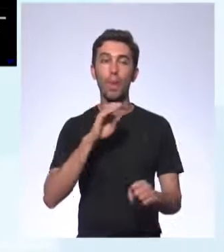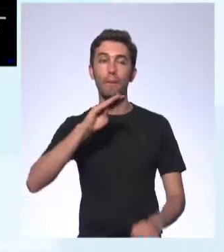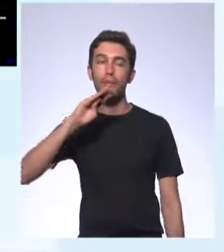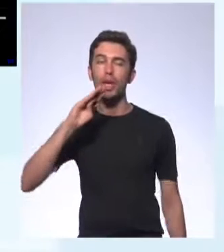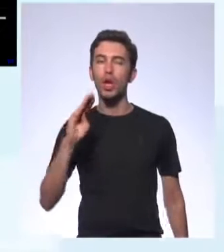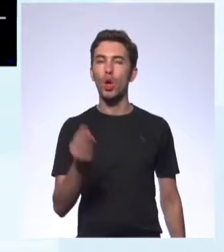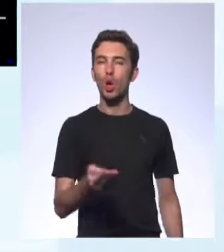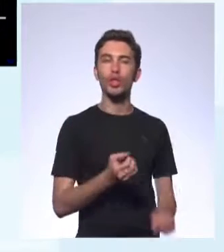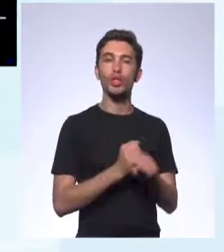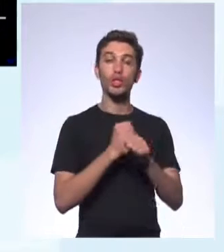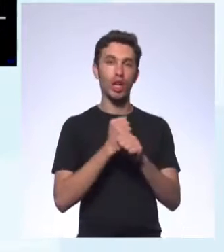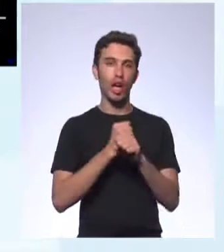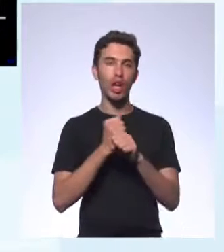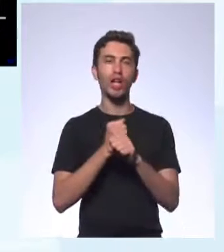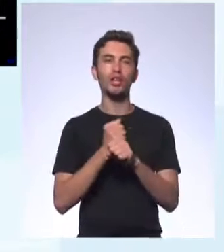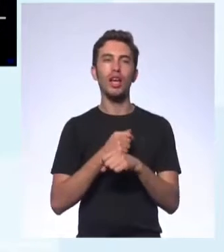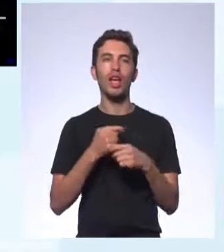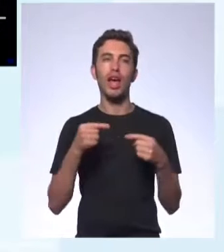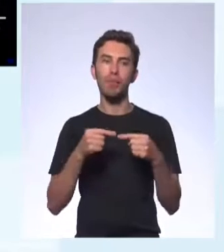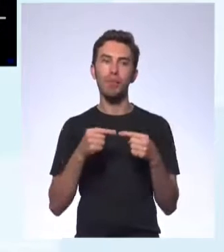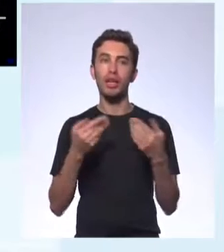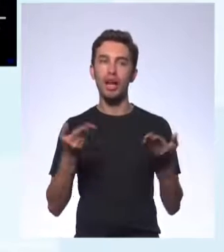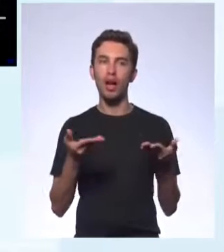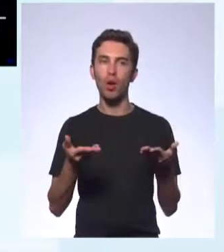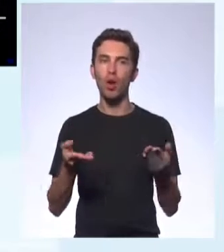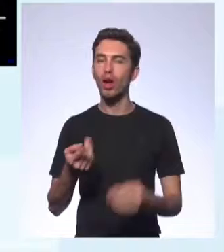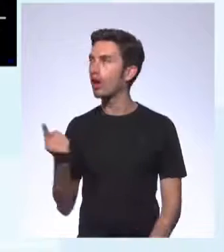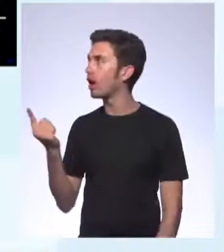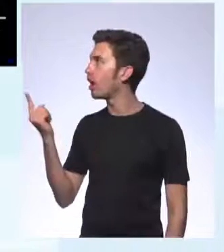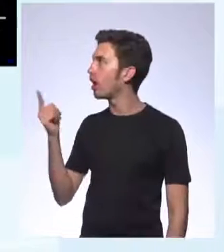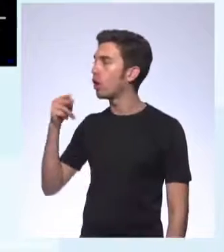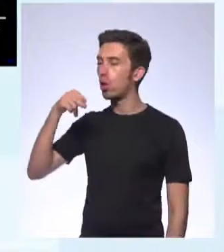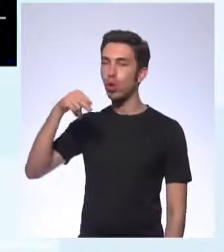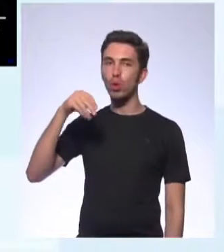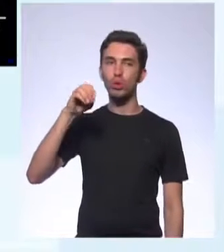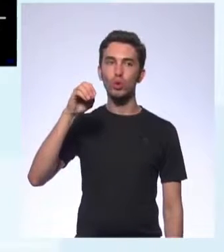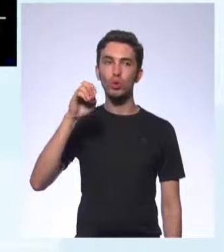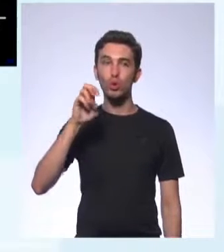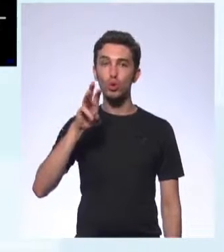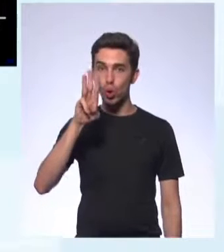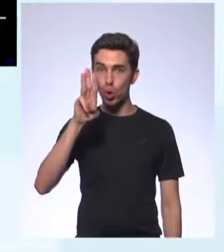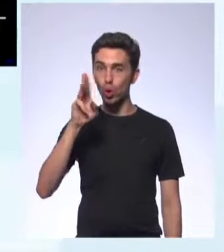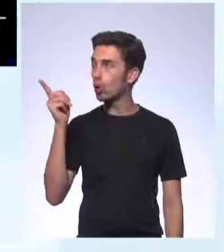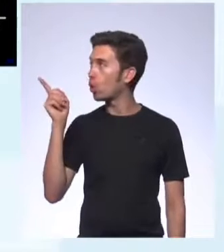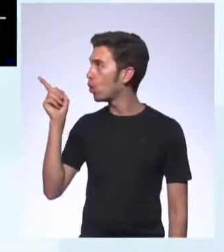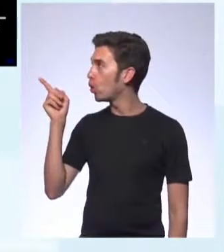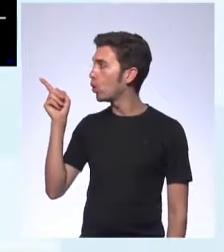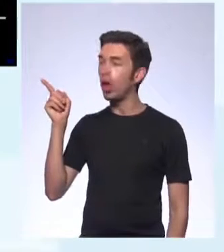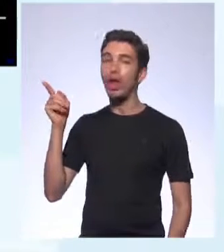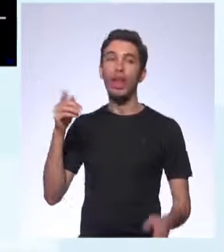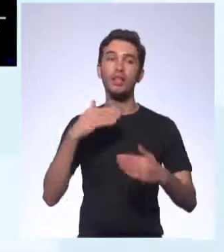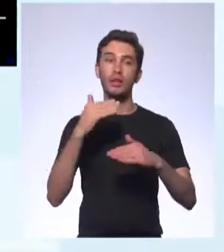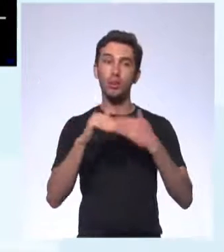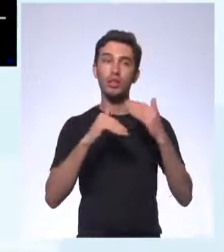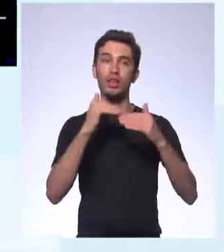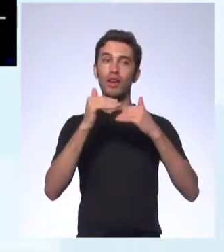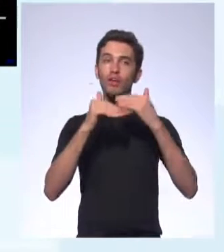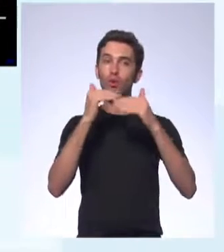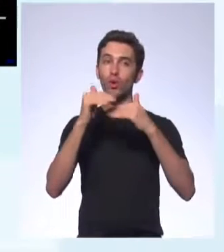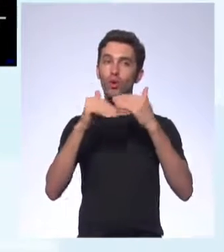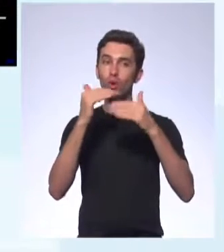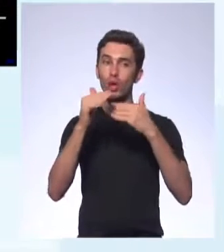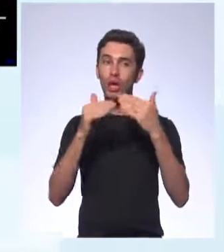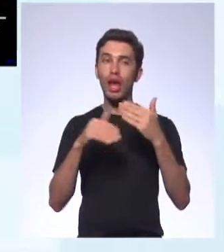Joel falou isso hoje, ó, é o estado atual que a gente tem ali, now, e depois a gente vai, com o nosso Sol, evoluir até ele